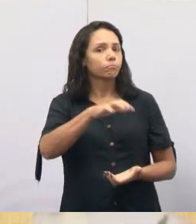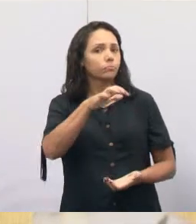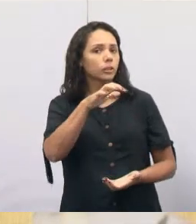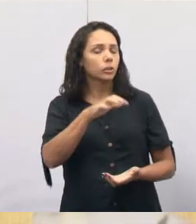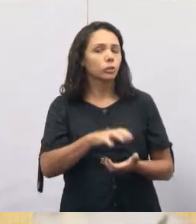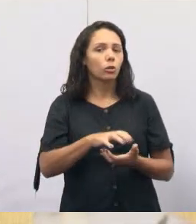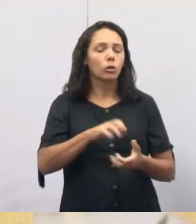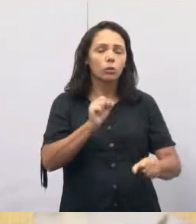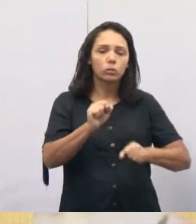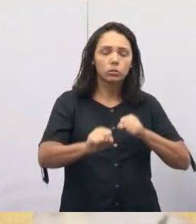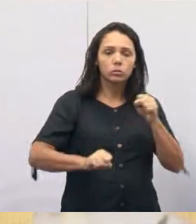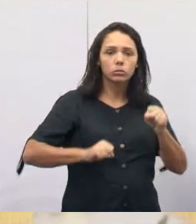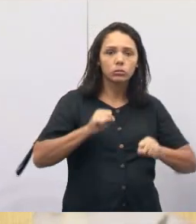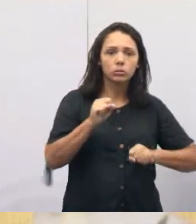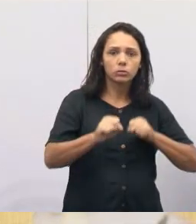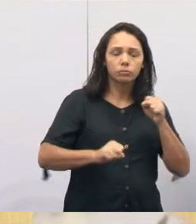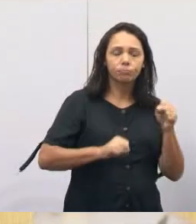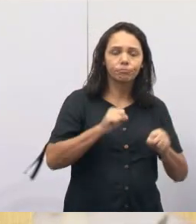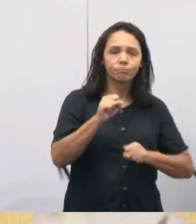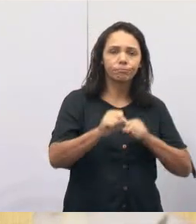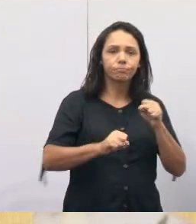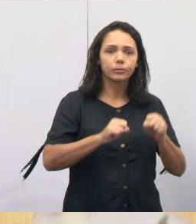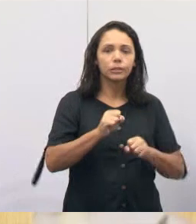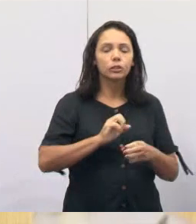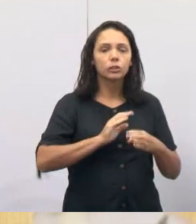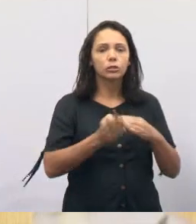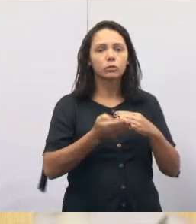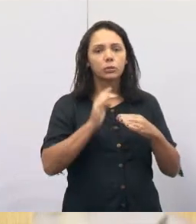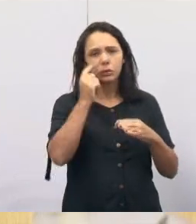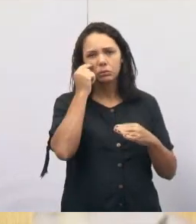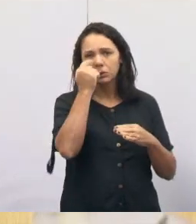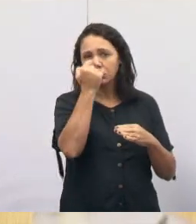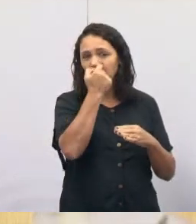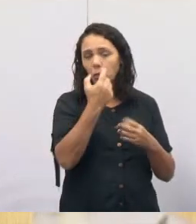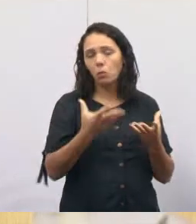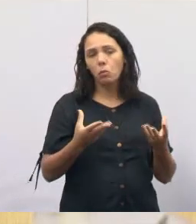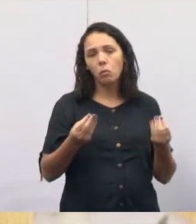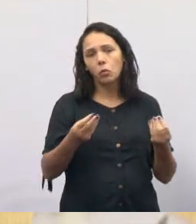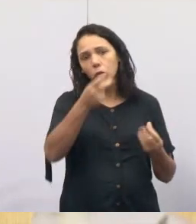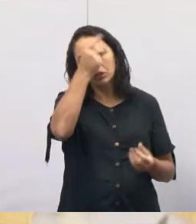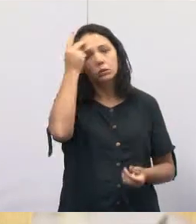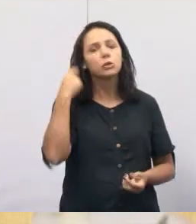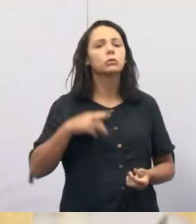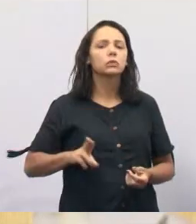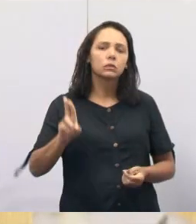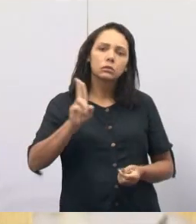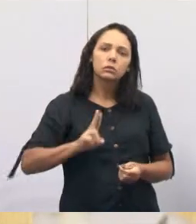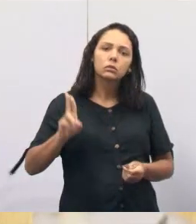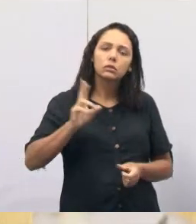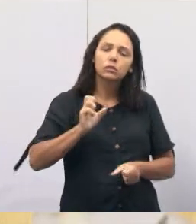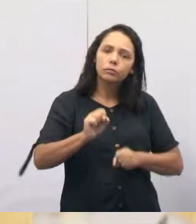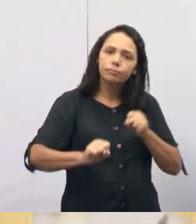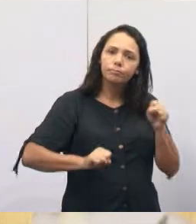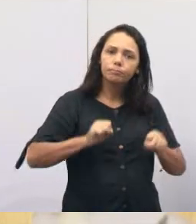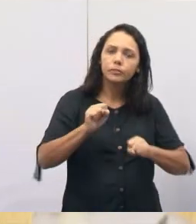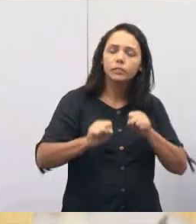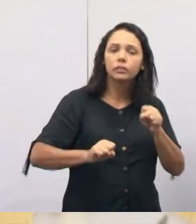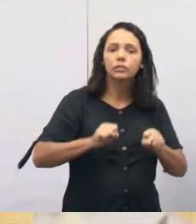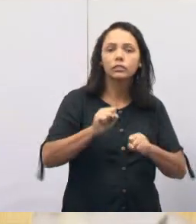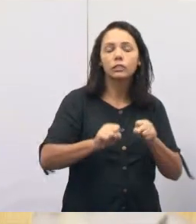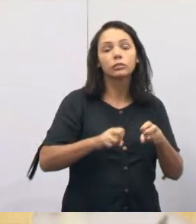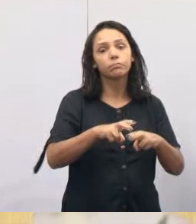muitas bicicletas. No Meia-Lua, é cheio de bicicleta no Meia-Lua. E por ter